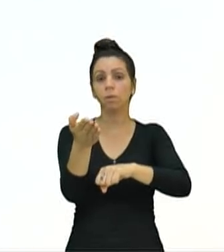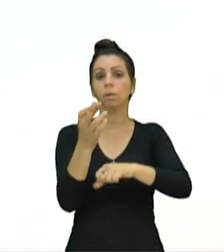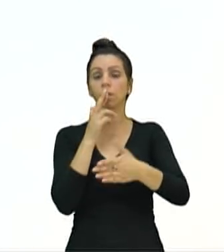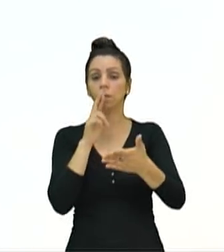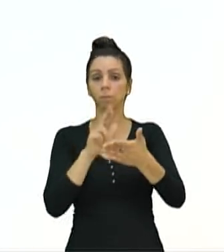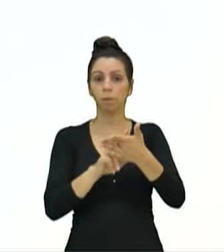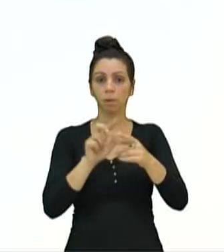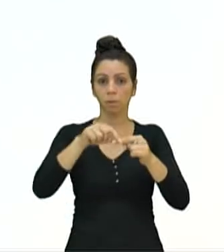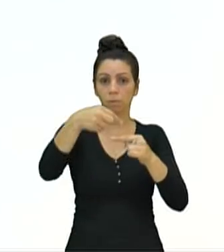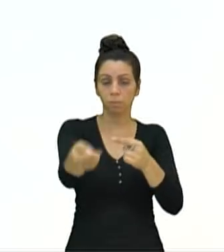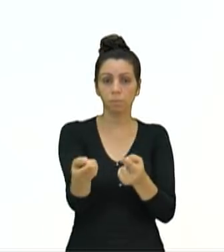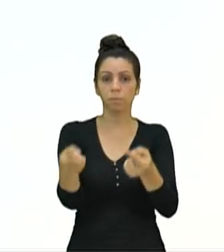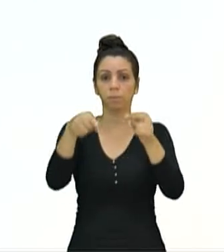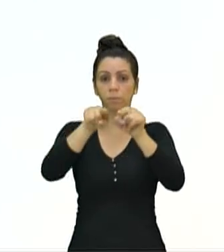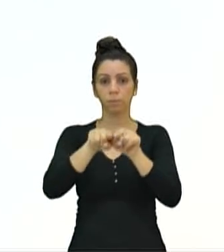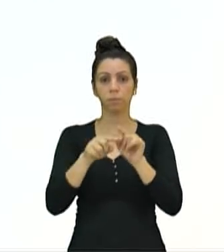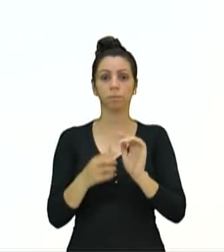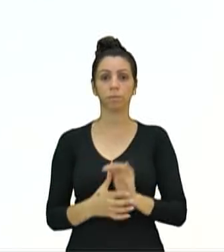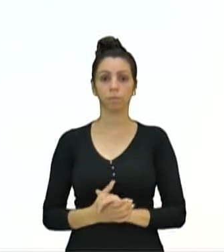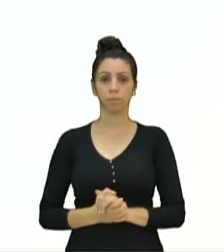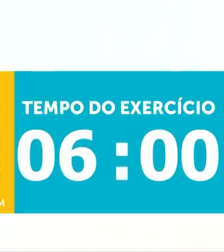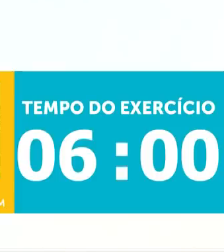avaliar e a gente volta daqui a pouco.